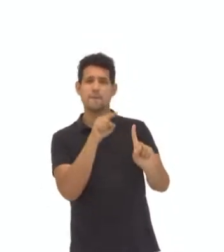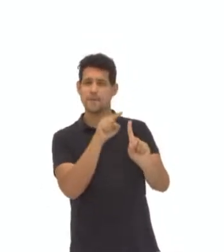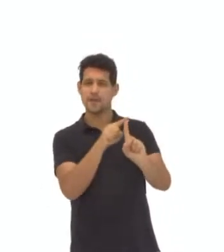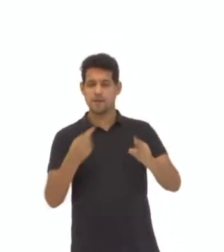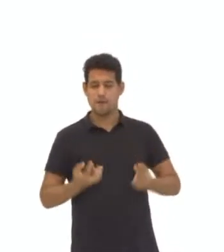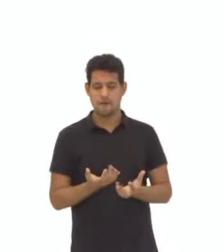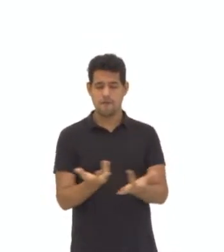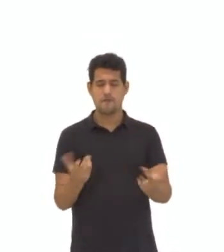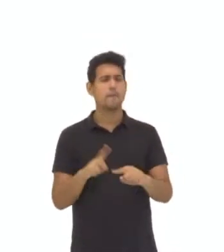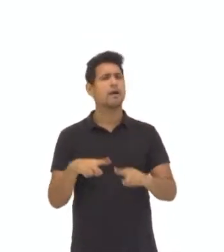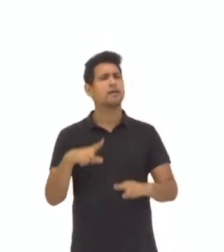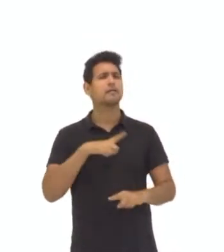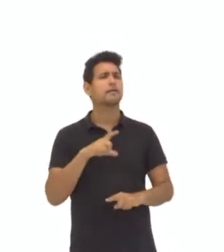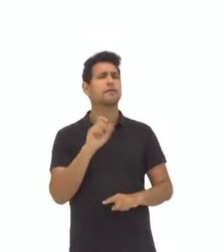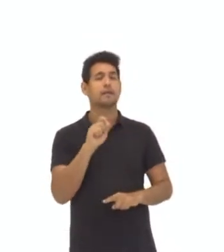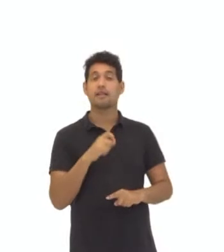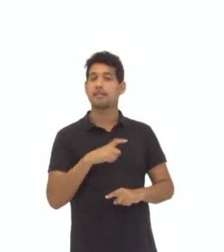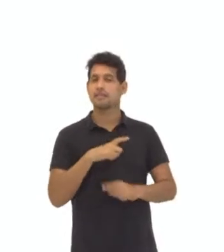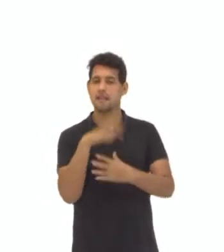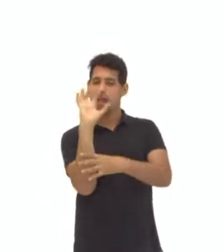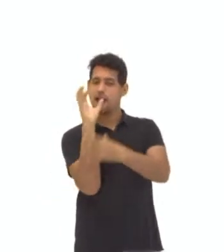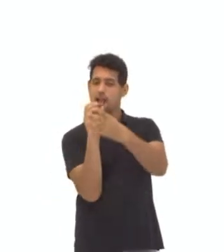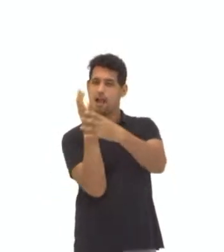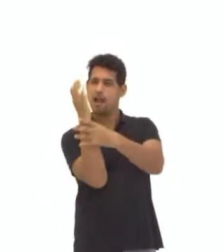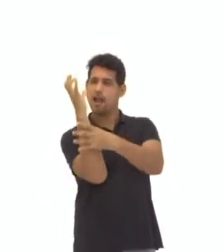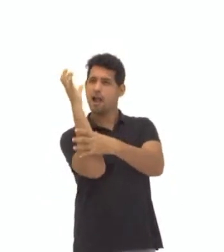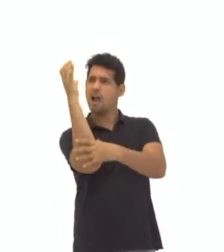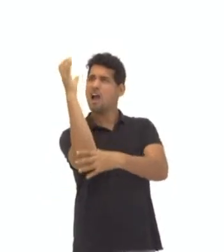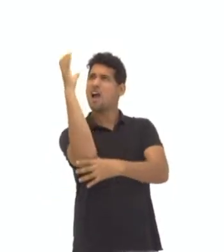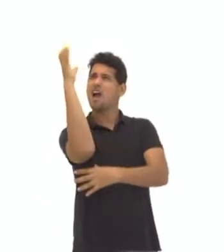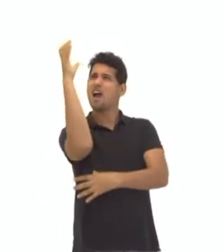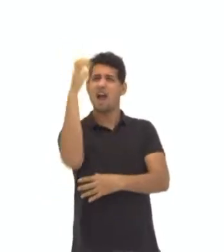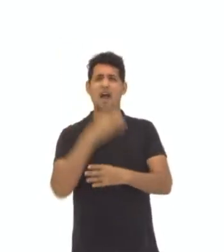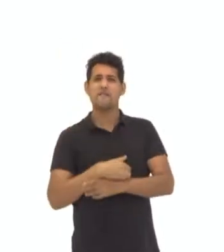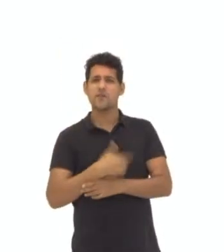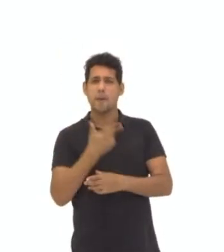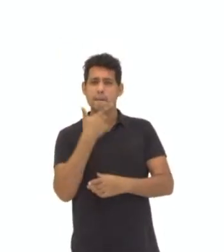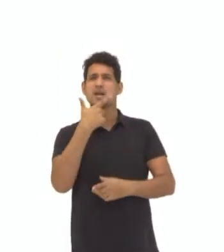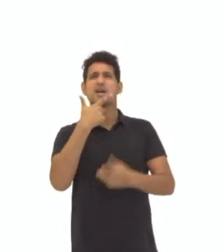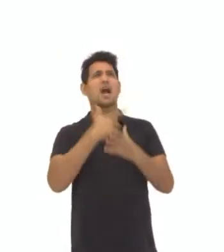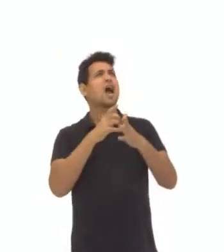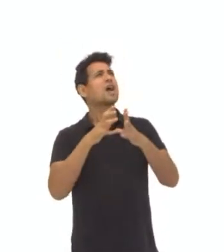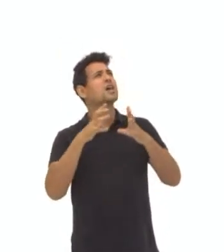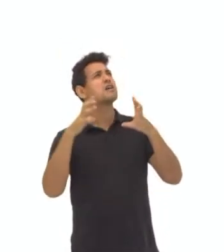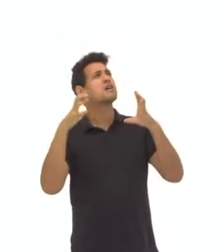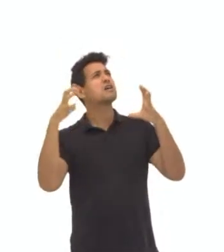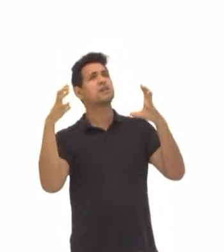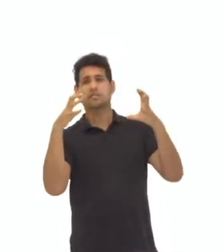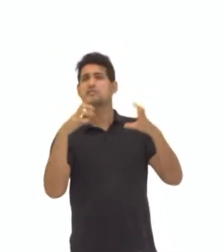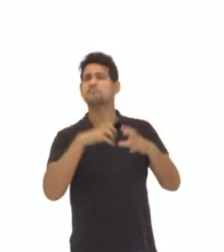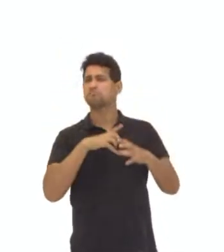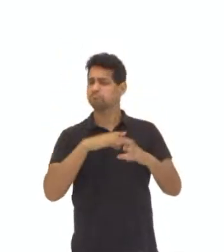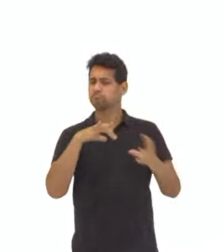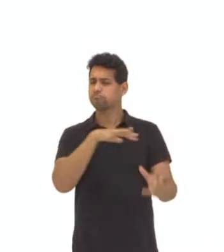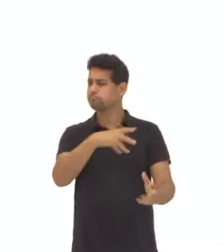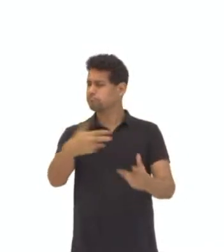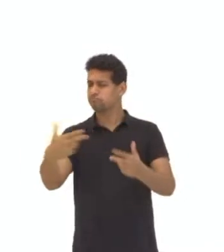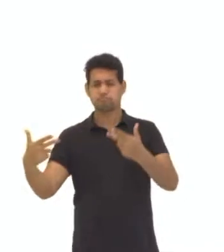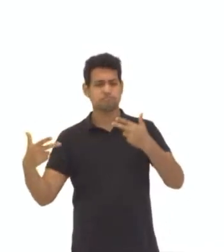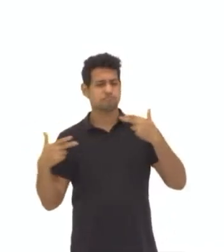que trago em mim. Lembro que, ainda bem pequeno, gostava de sair correndo atrás de